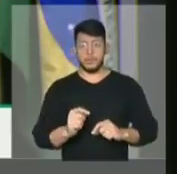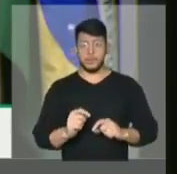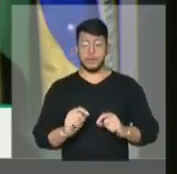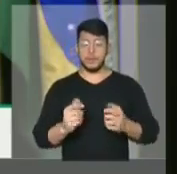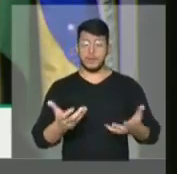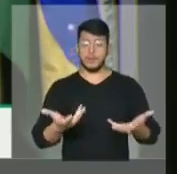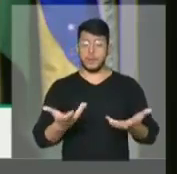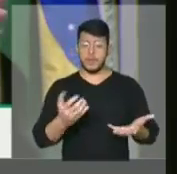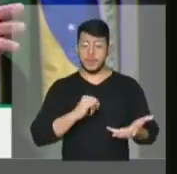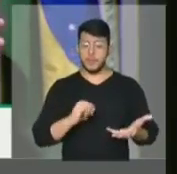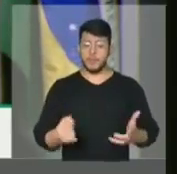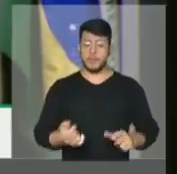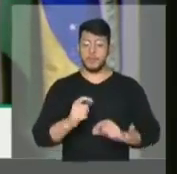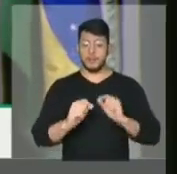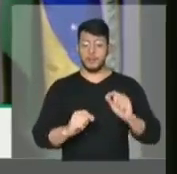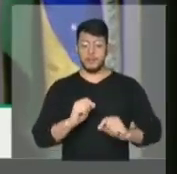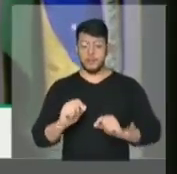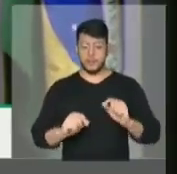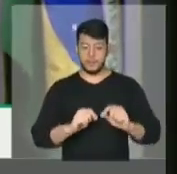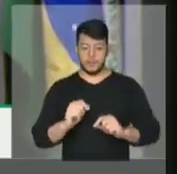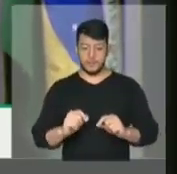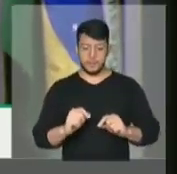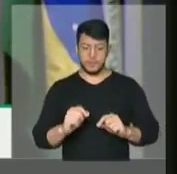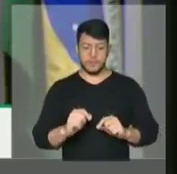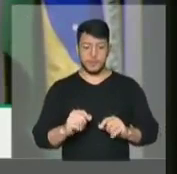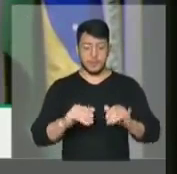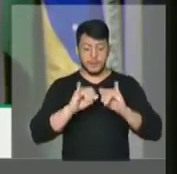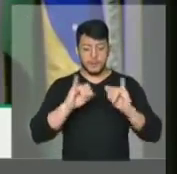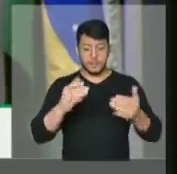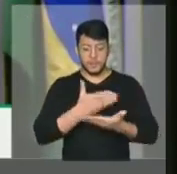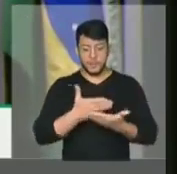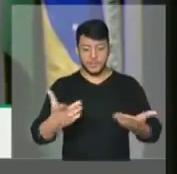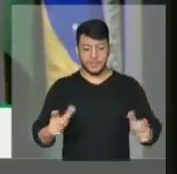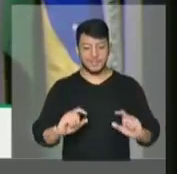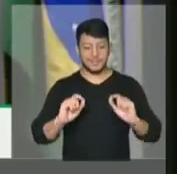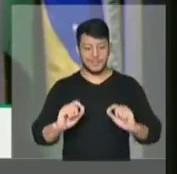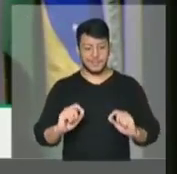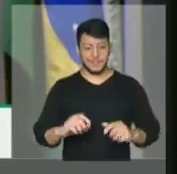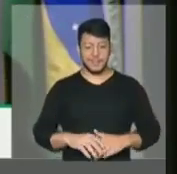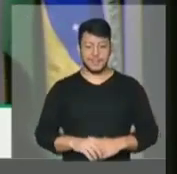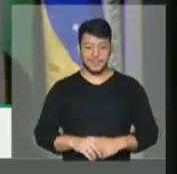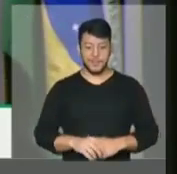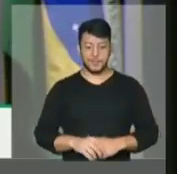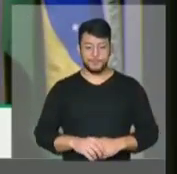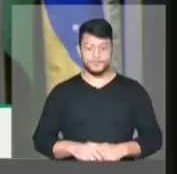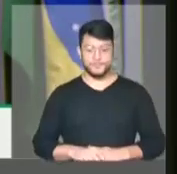6 segundos que me faltam, dizer e passar para todos os colegas e para todo